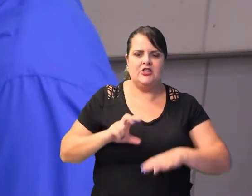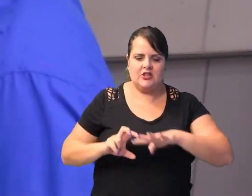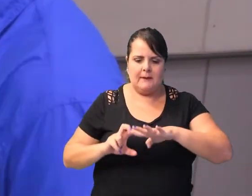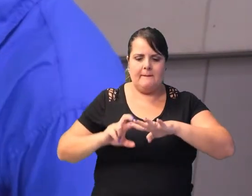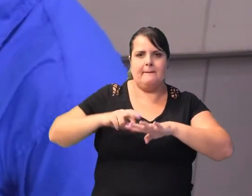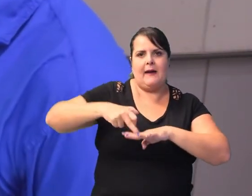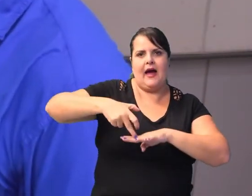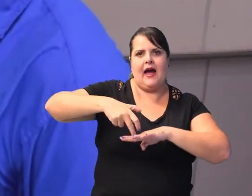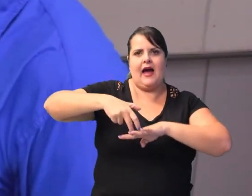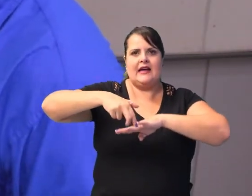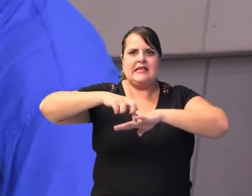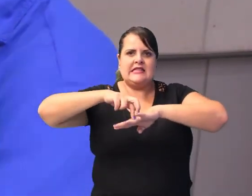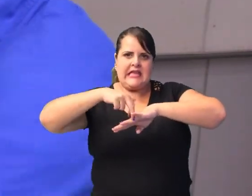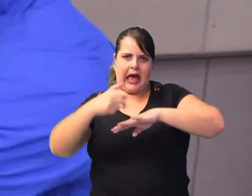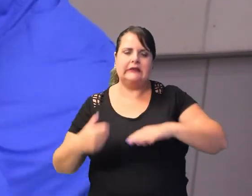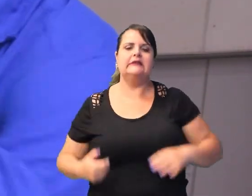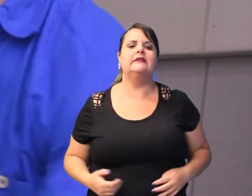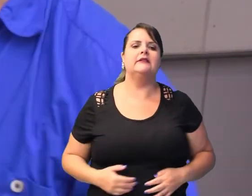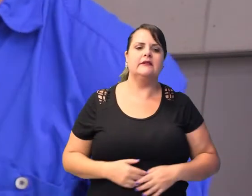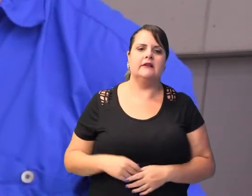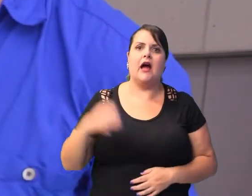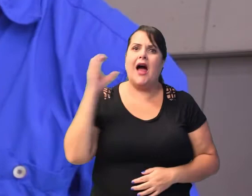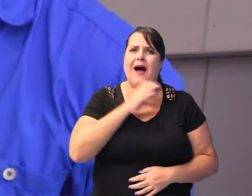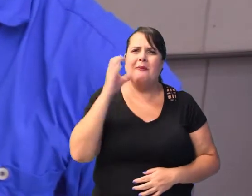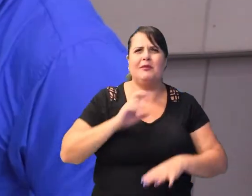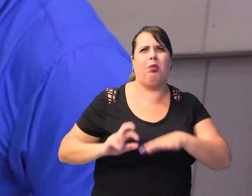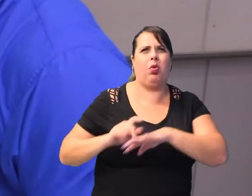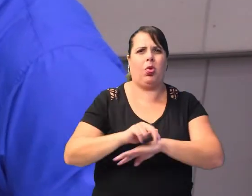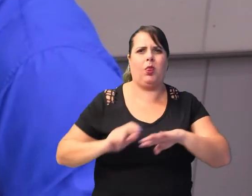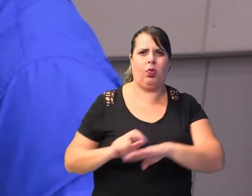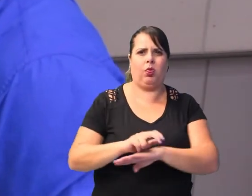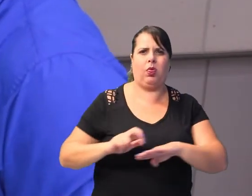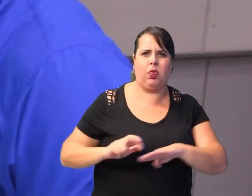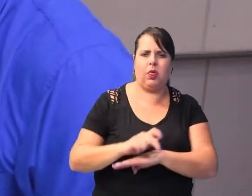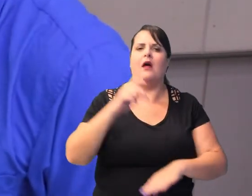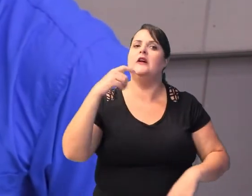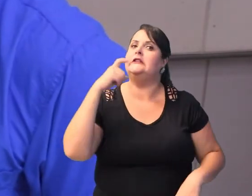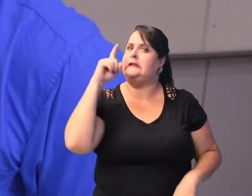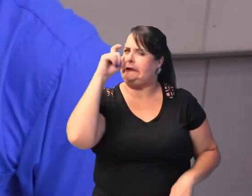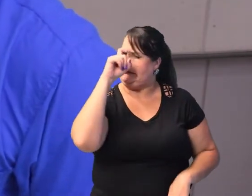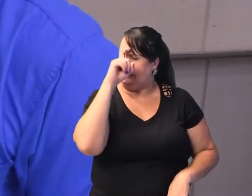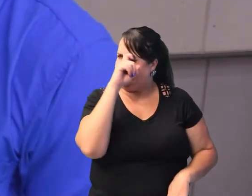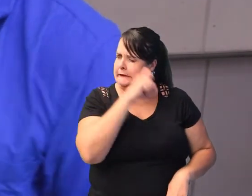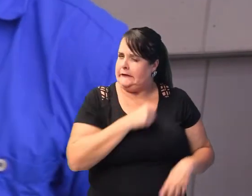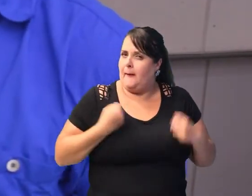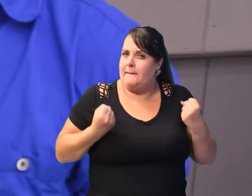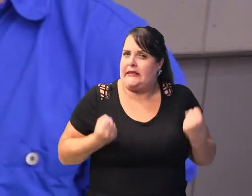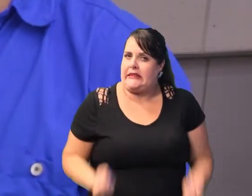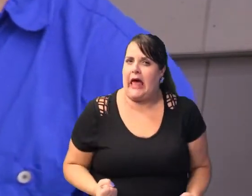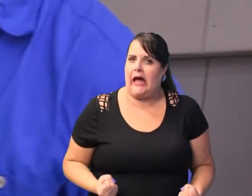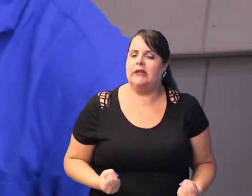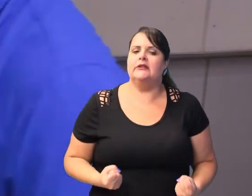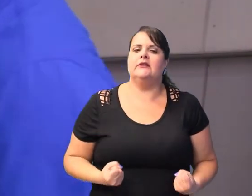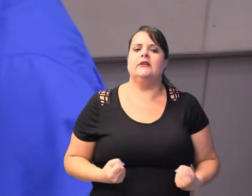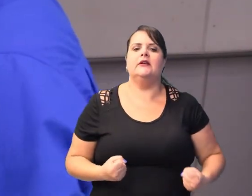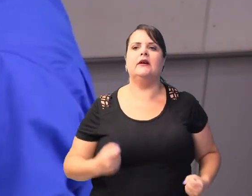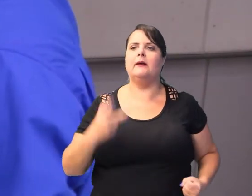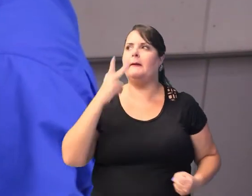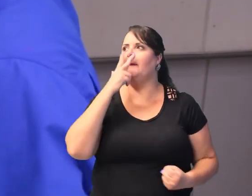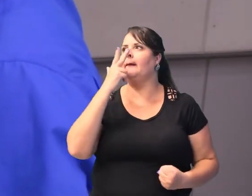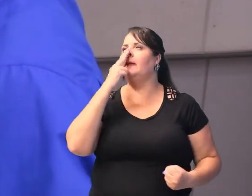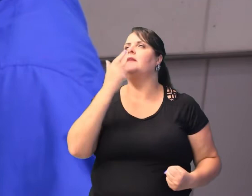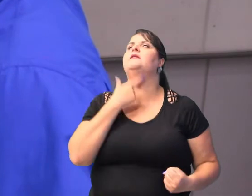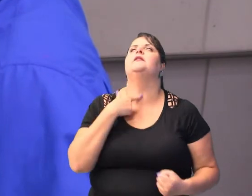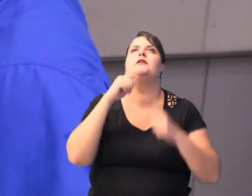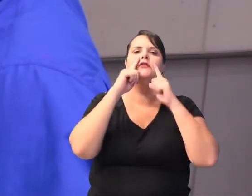step escada sabia que o aparelho o comando desses caminhos já fez josé durão barroso não é fácil até porque não é mudar